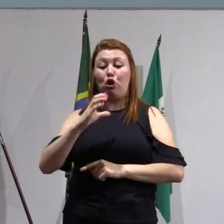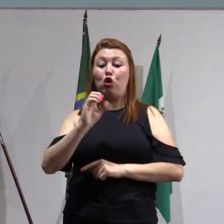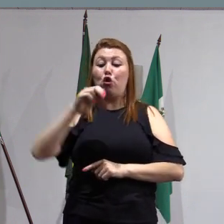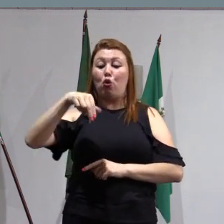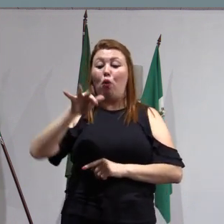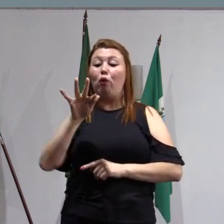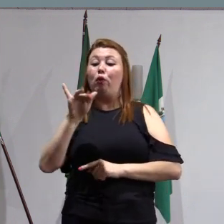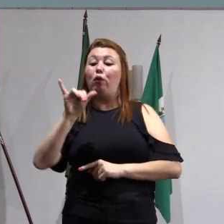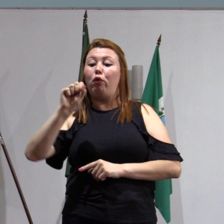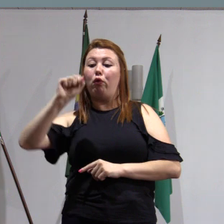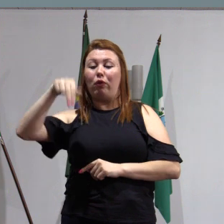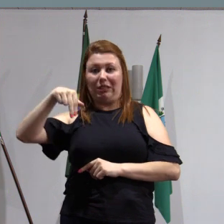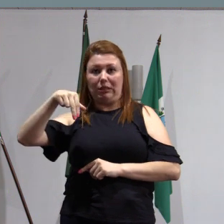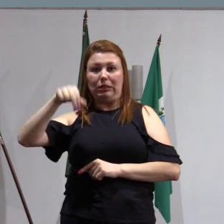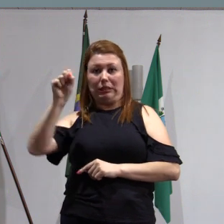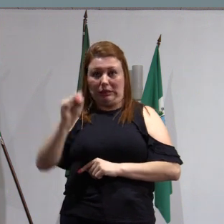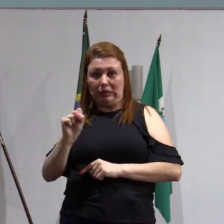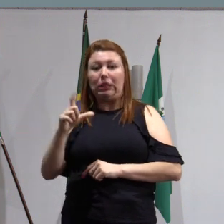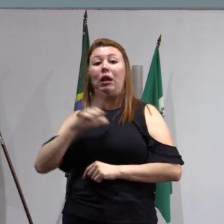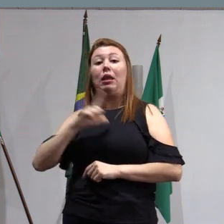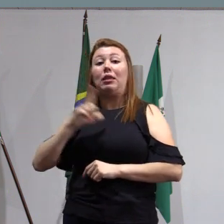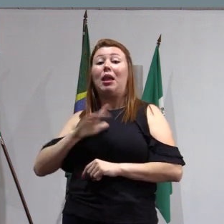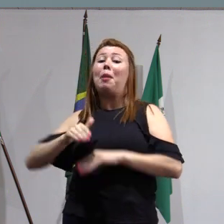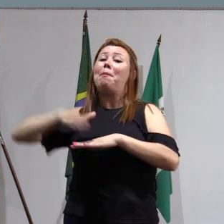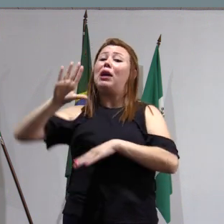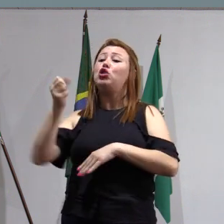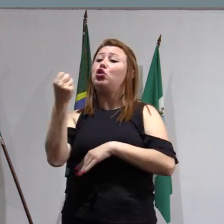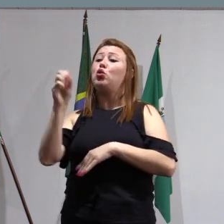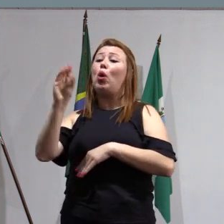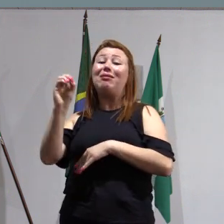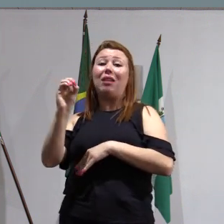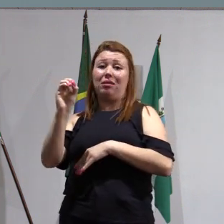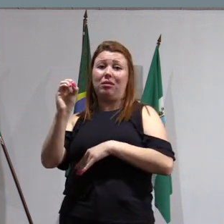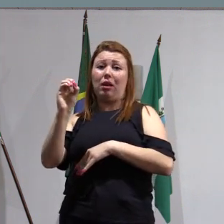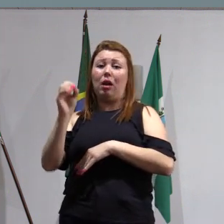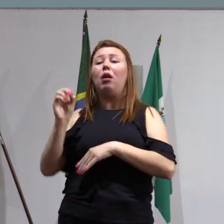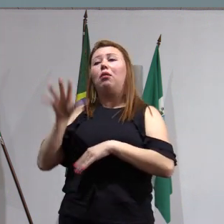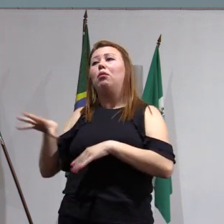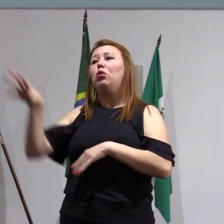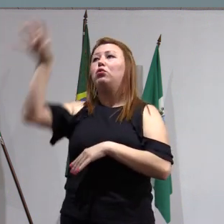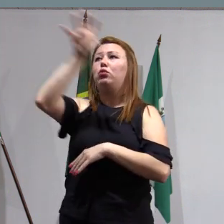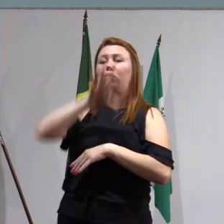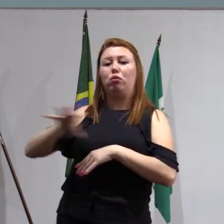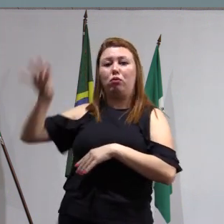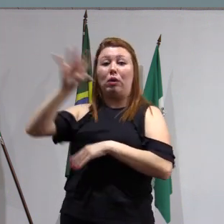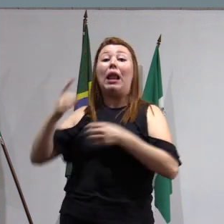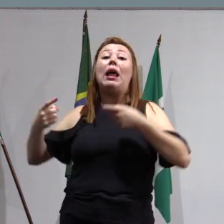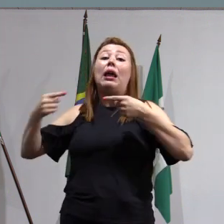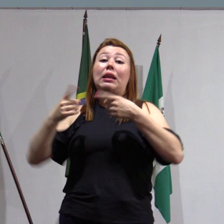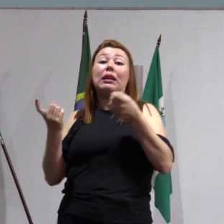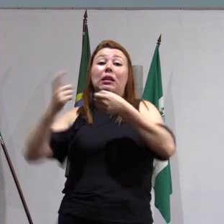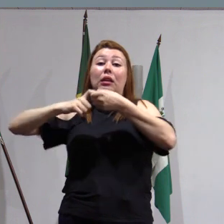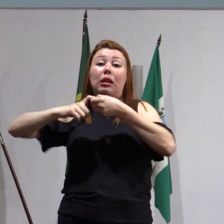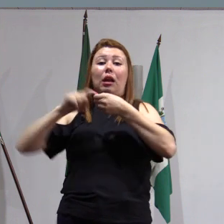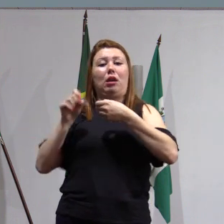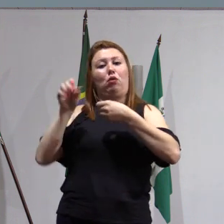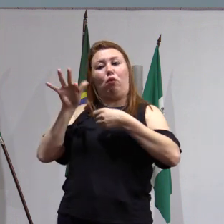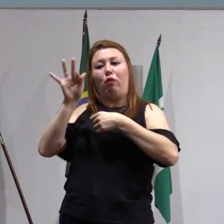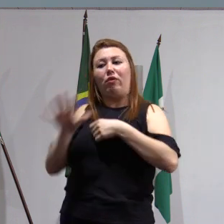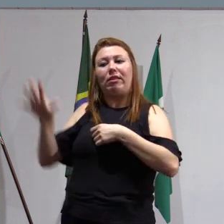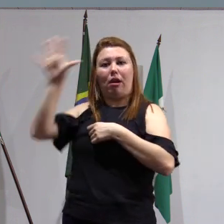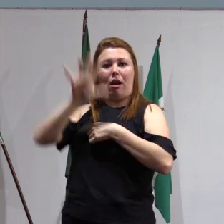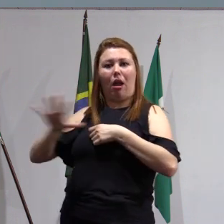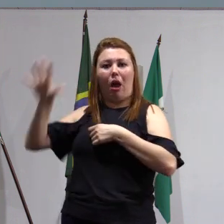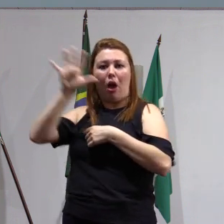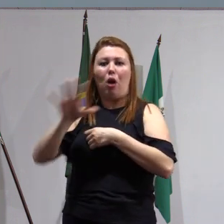fundações ligadas às universidades federais, às universidades estaduais, aos institutos federais e aos institutos de ciência e tecnologia, e vem atuando